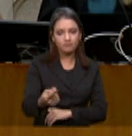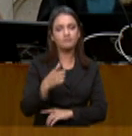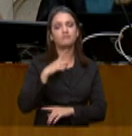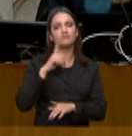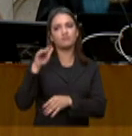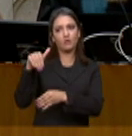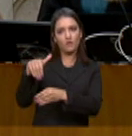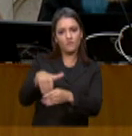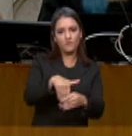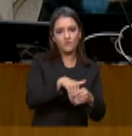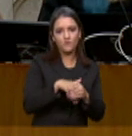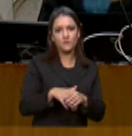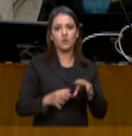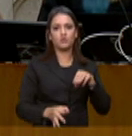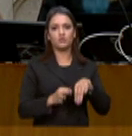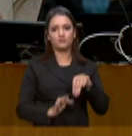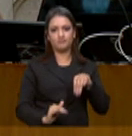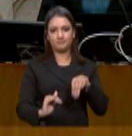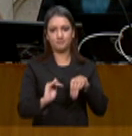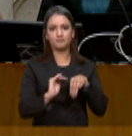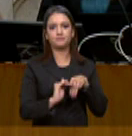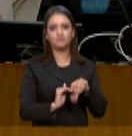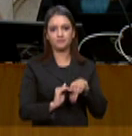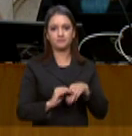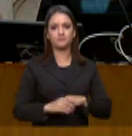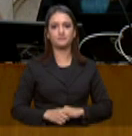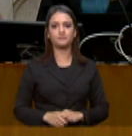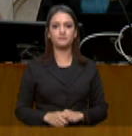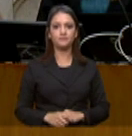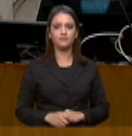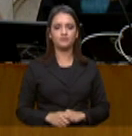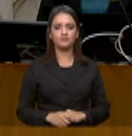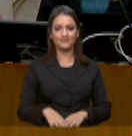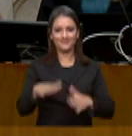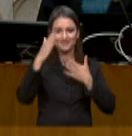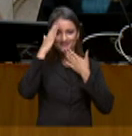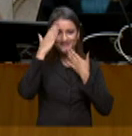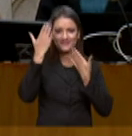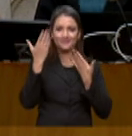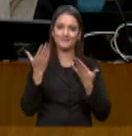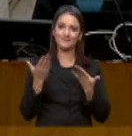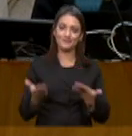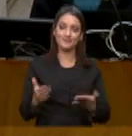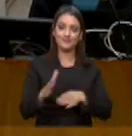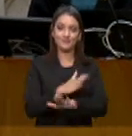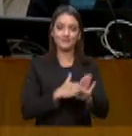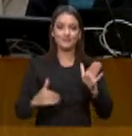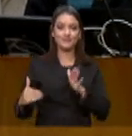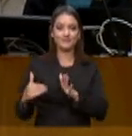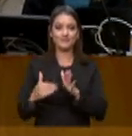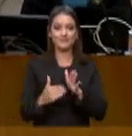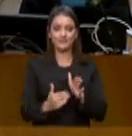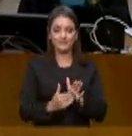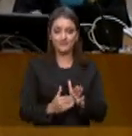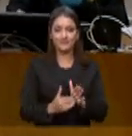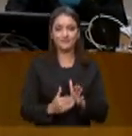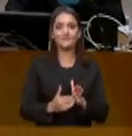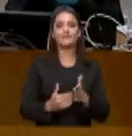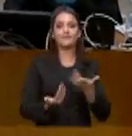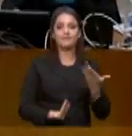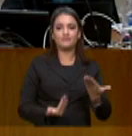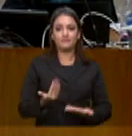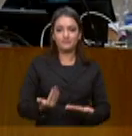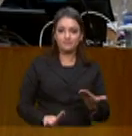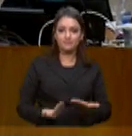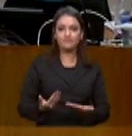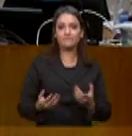Na imagem ao centro da tela, o ministro, presidente do Supremo Tribunal Federal, excelentíssimo ministro Luiz Fux. A todos os colaboradores,